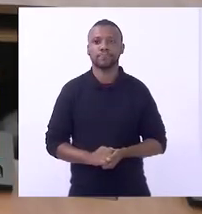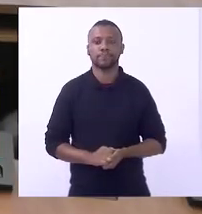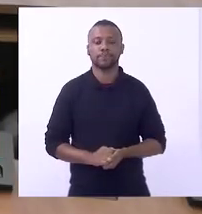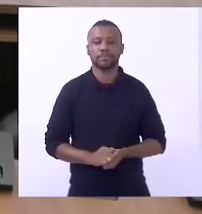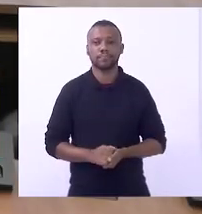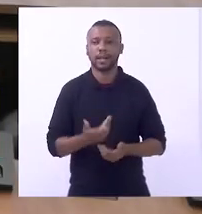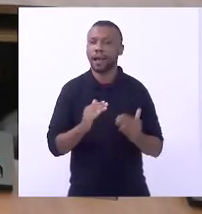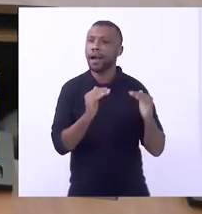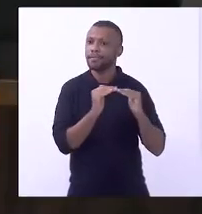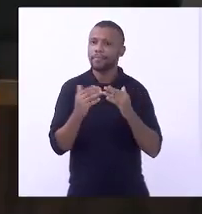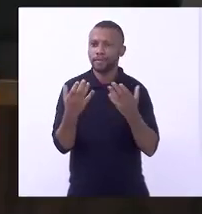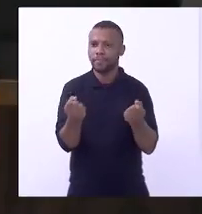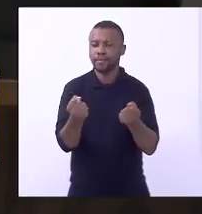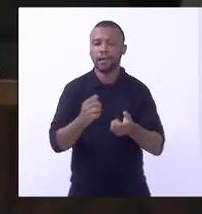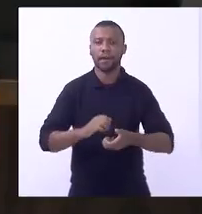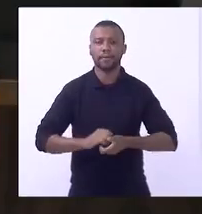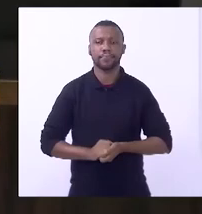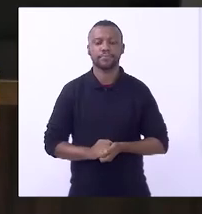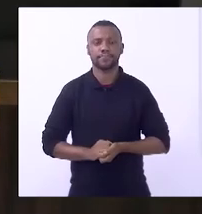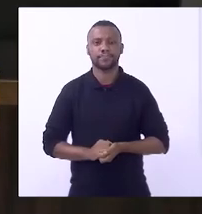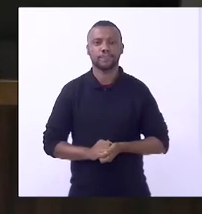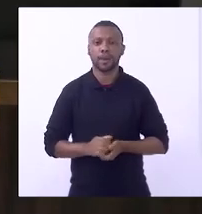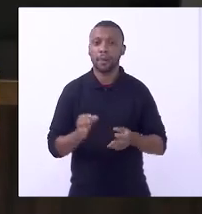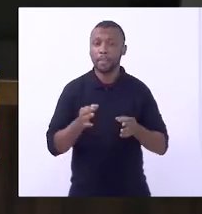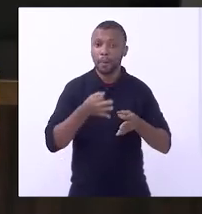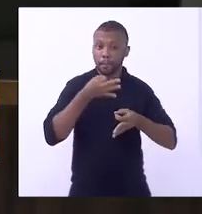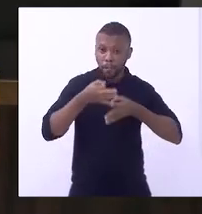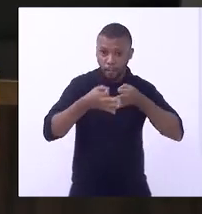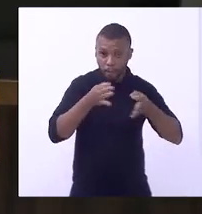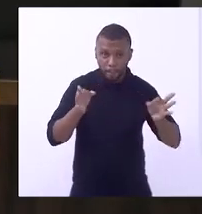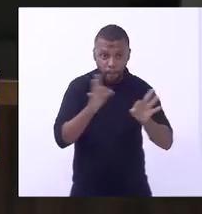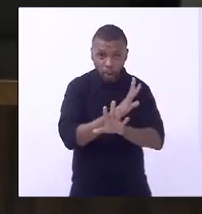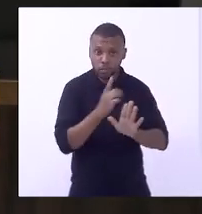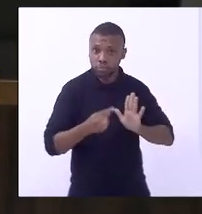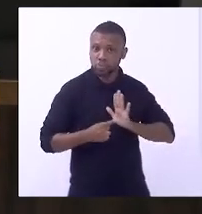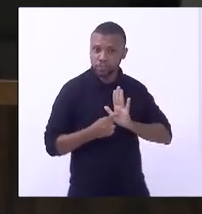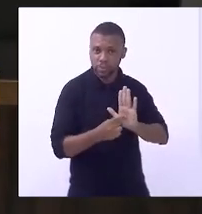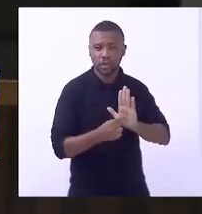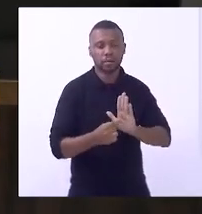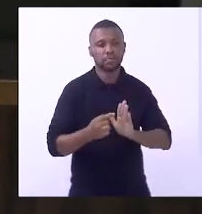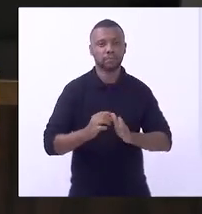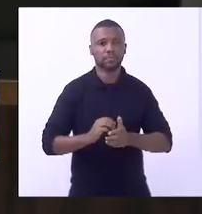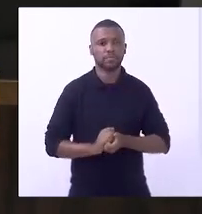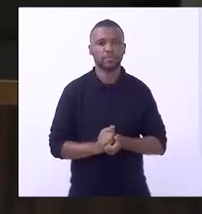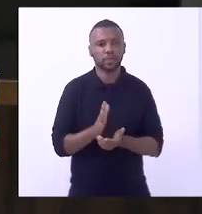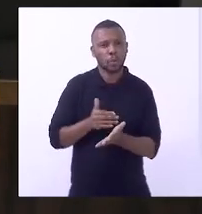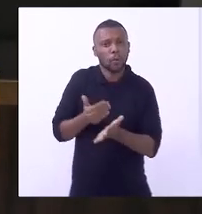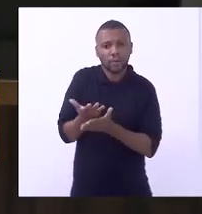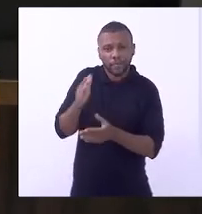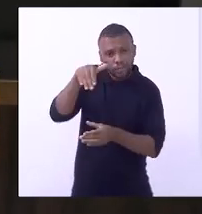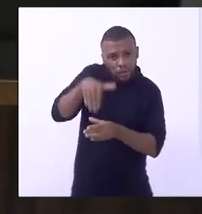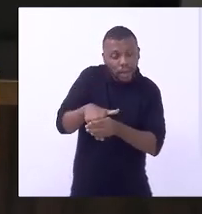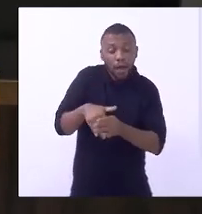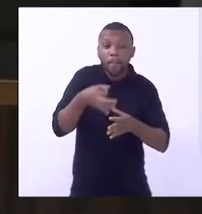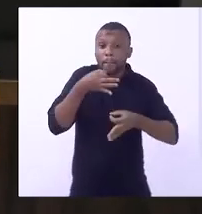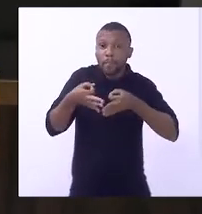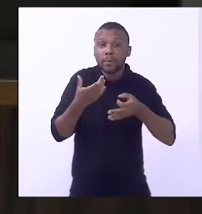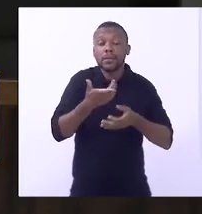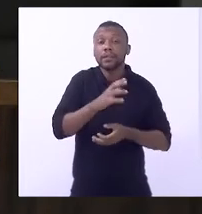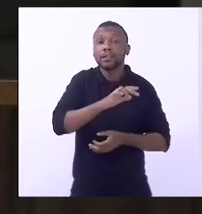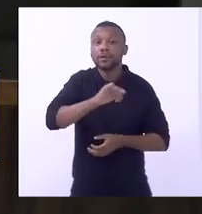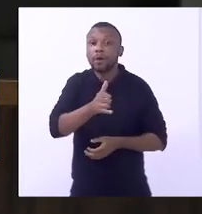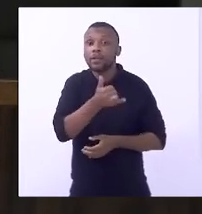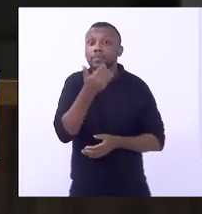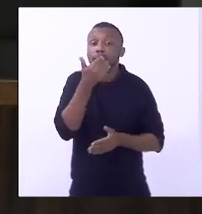presidente. Os pareceres emitidos. Em votação, para parecer da Comissão de Constituição e Justiça,